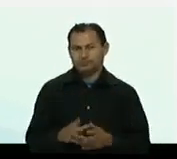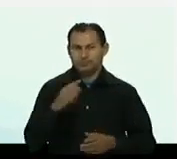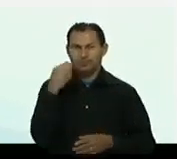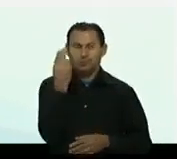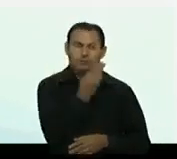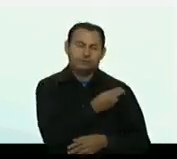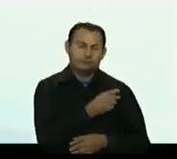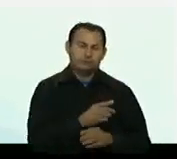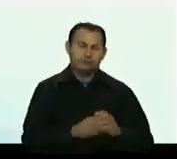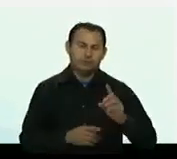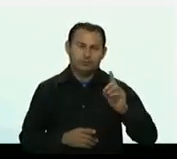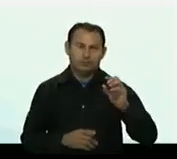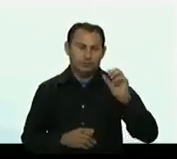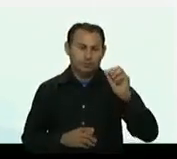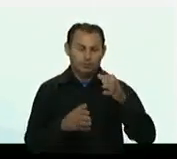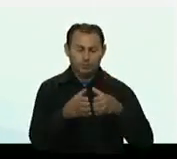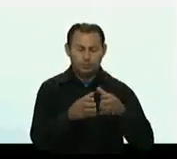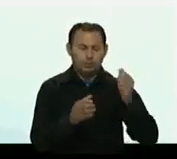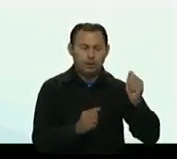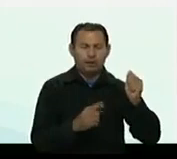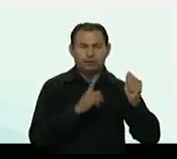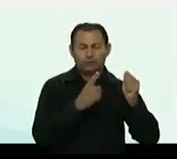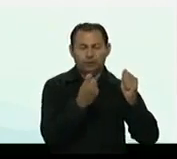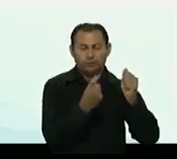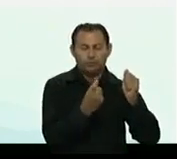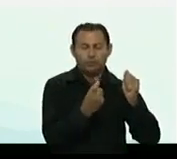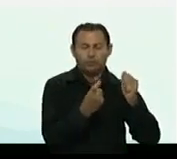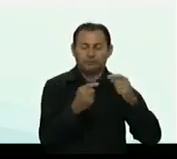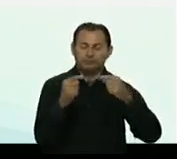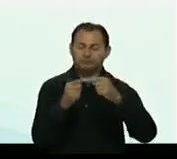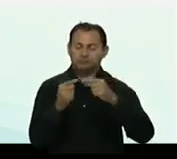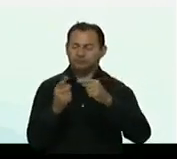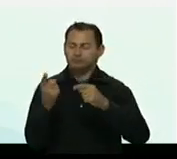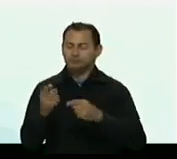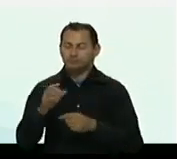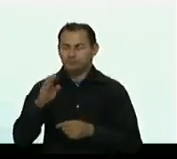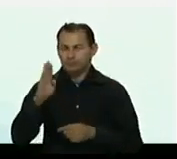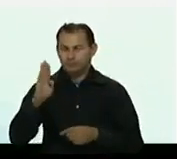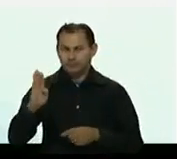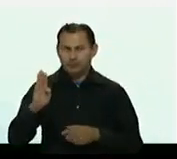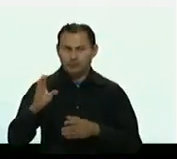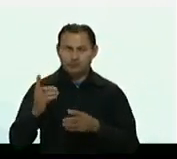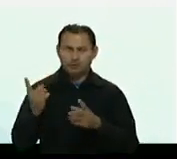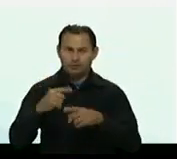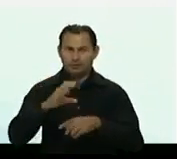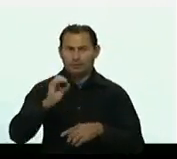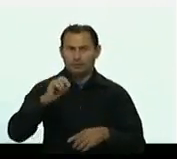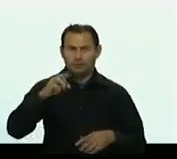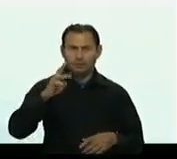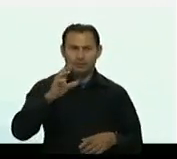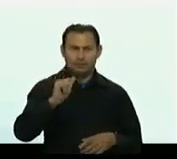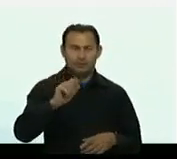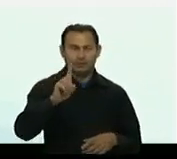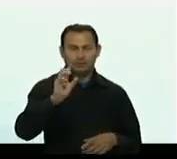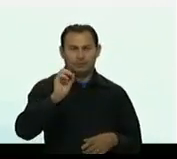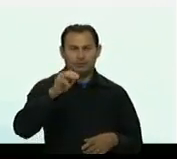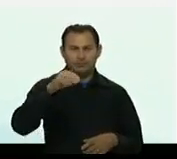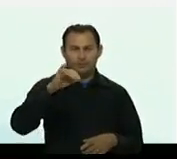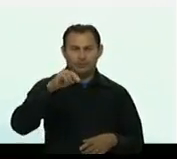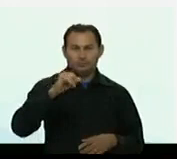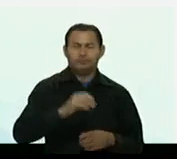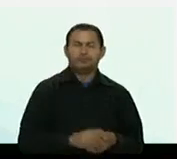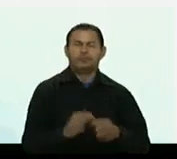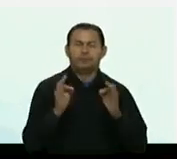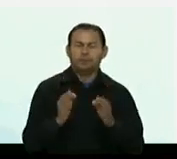nosso domínio tenham um único correspondente no nosso contradomínio. Vejamos agora